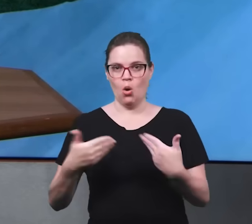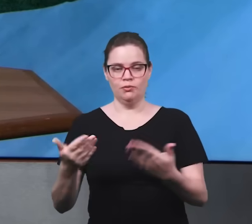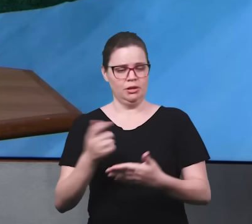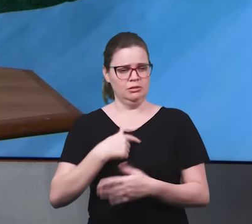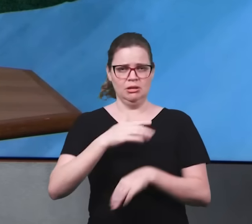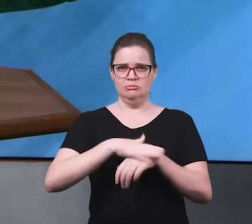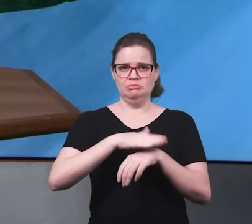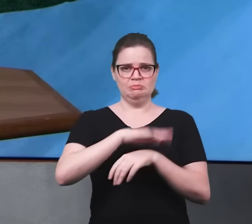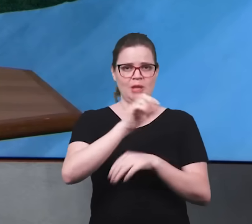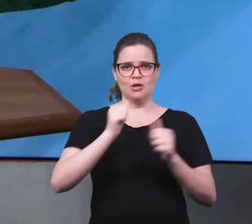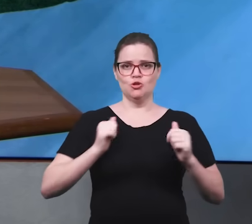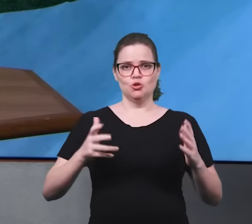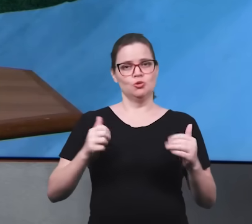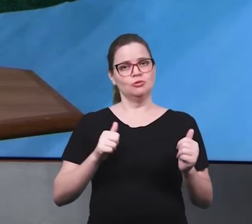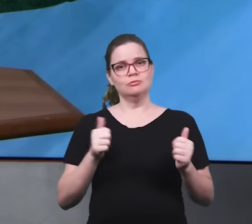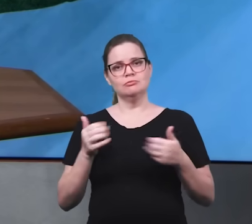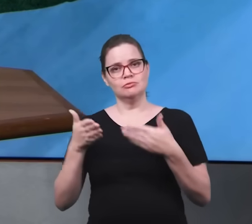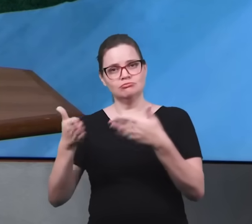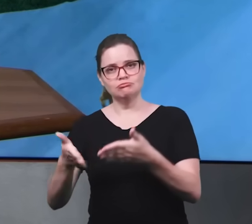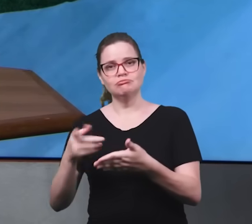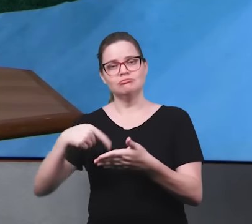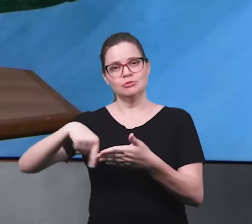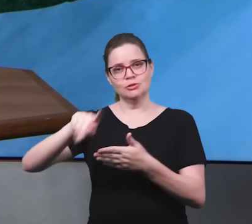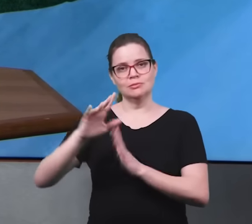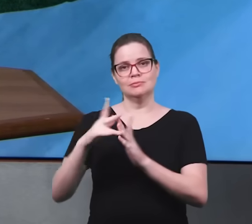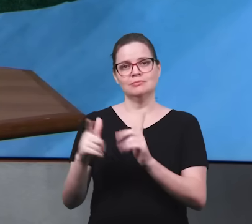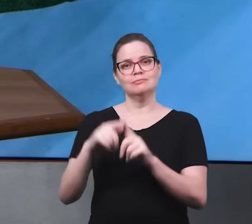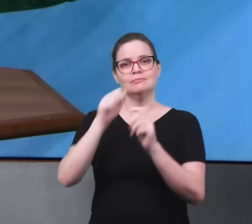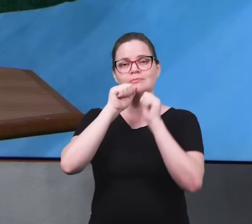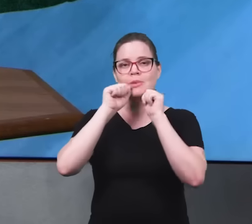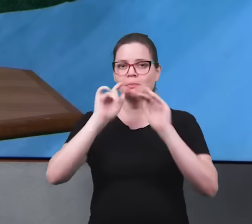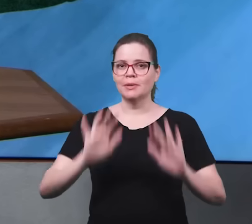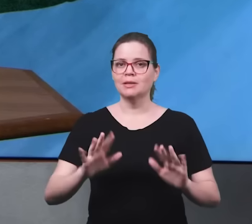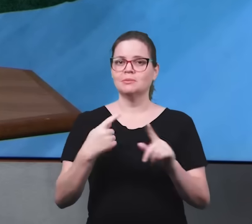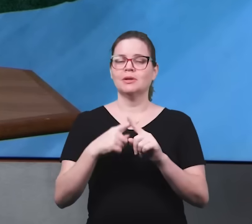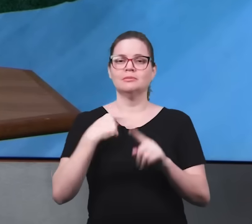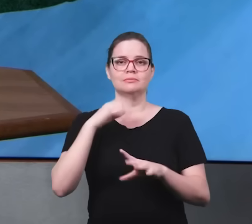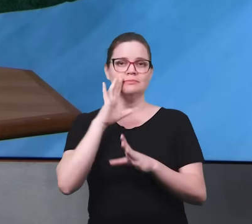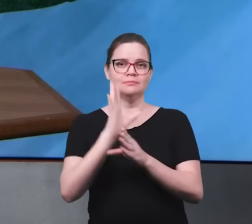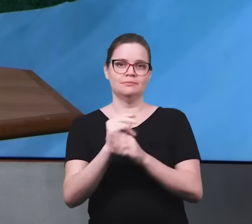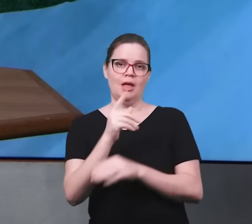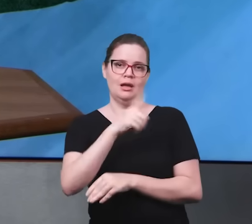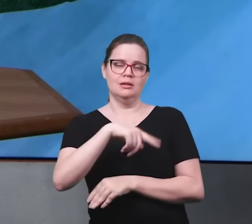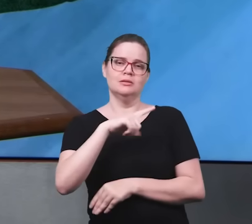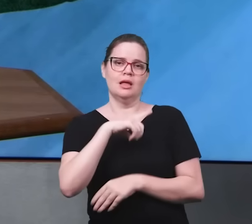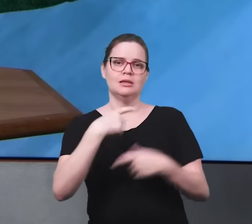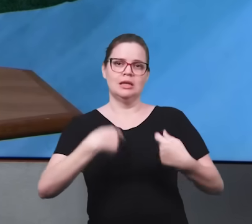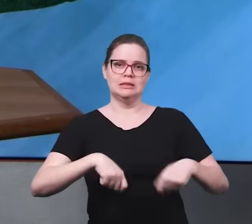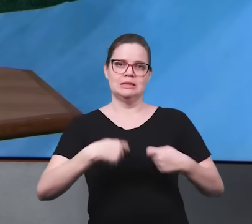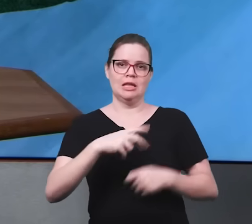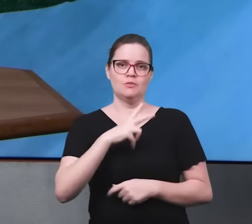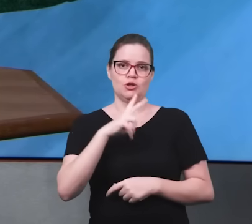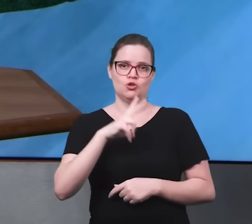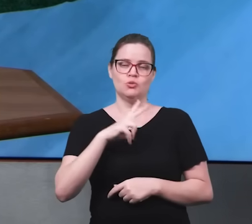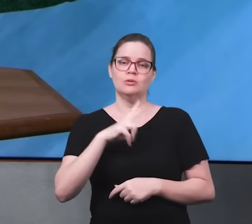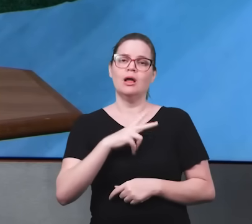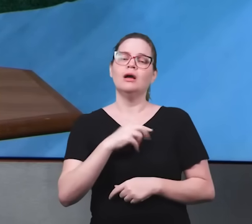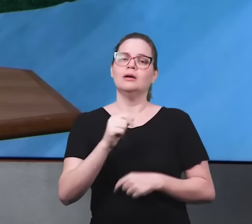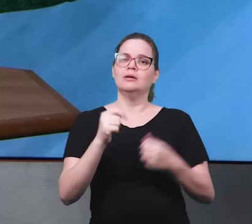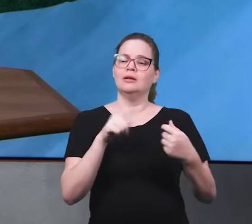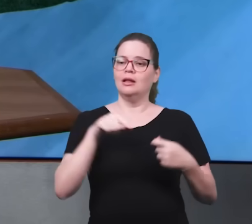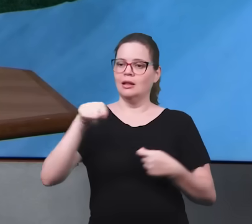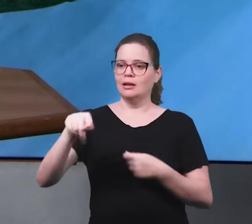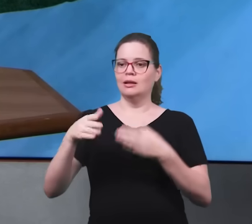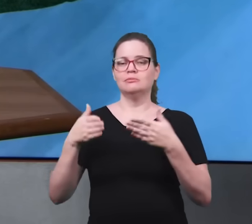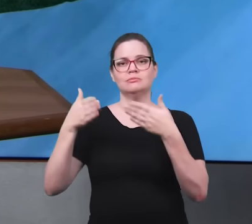é muito bom, que é uma bênção muito grande, é quando eles vêm com a necessidade até as nossas igrejas e